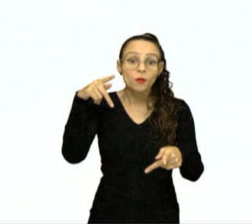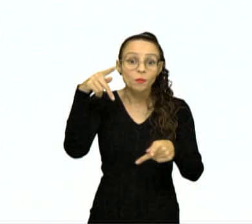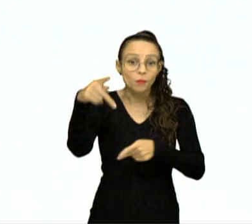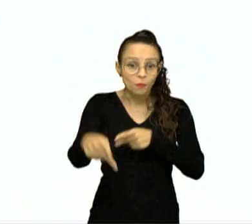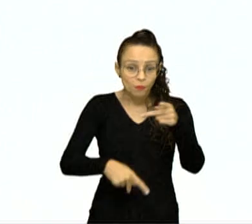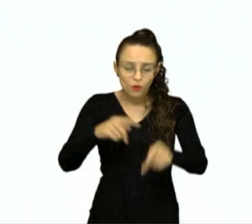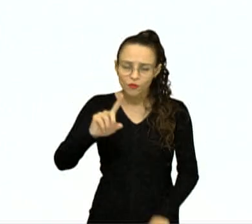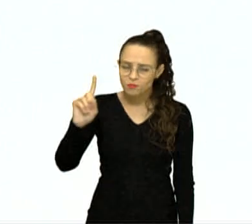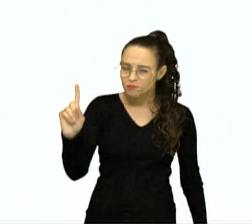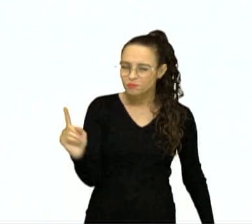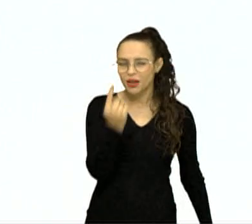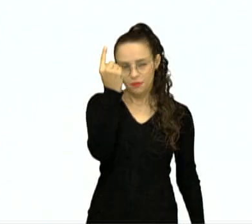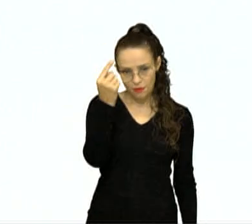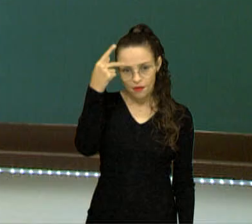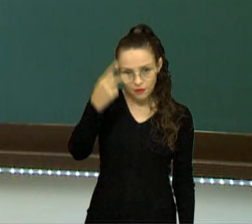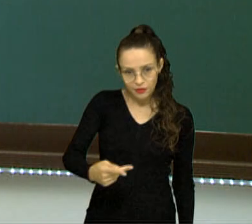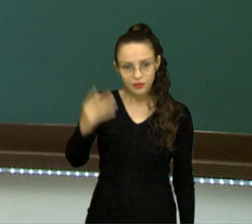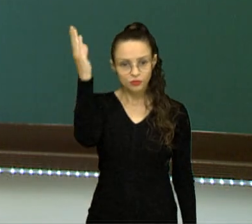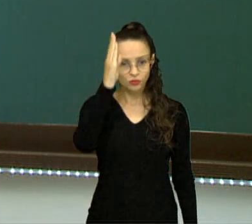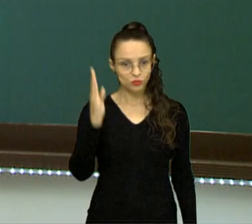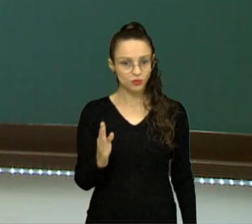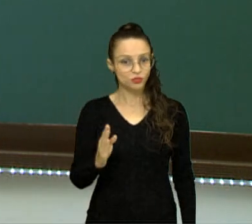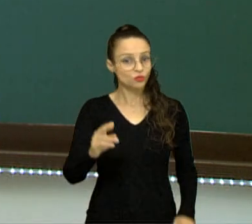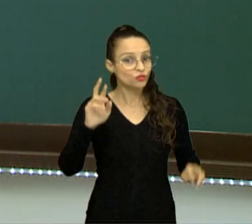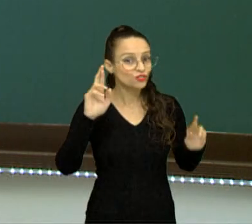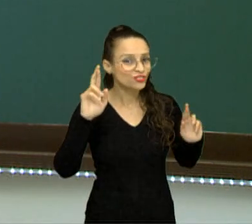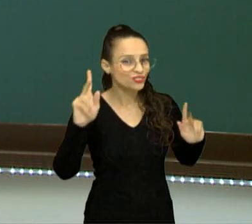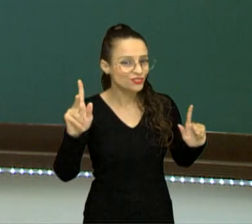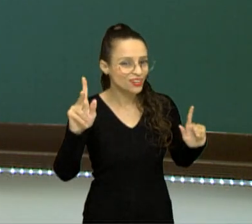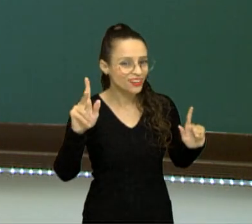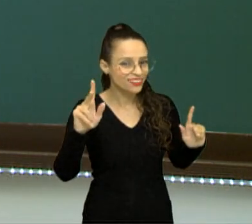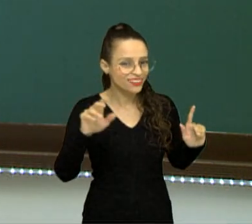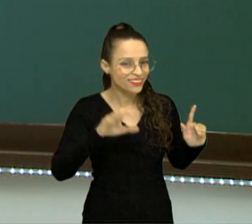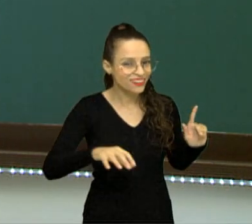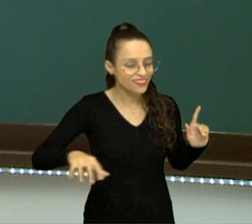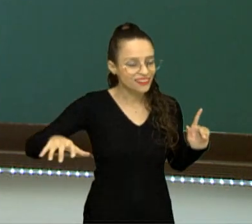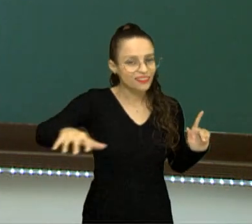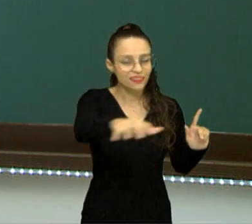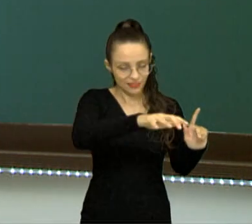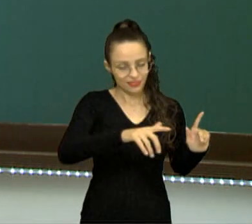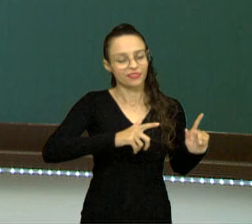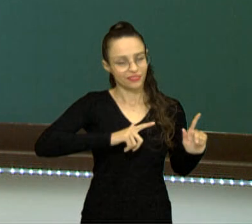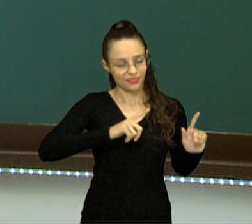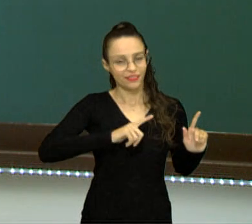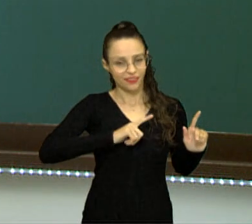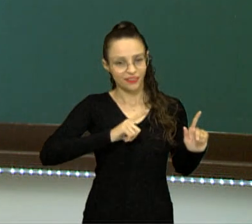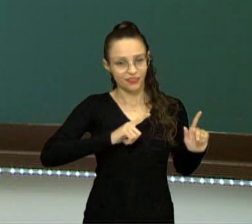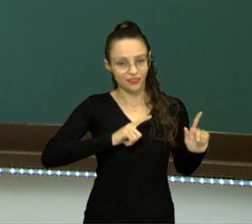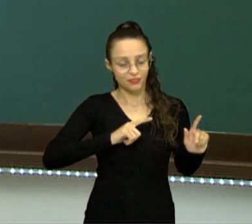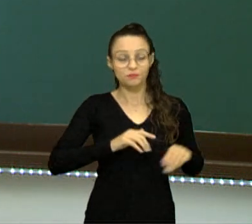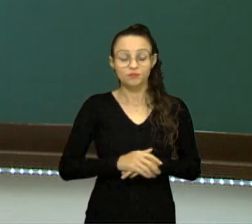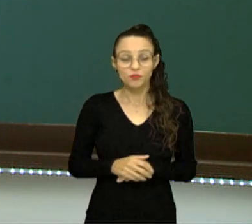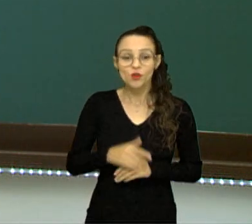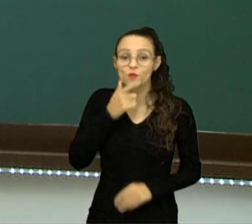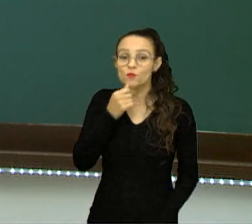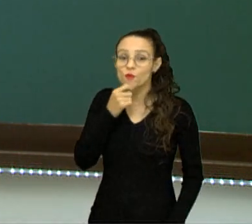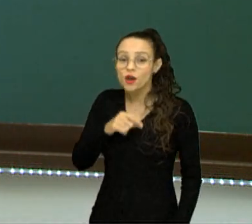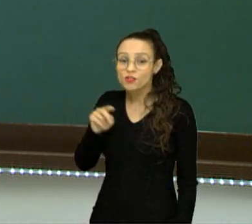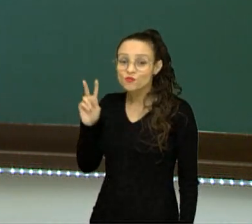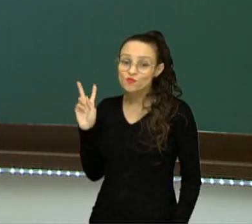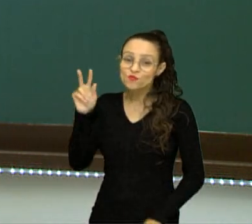O povo nativo brasileiro já é diferente entre eles. Quando Cabral chegou aqui, tinha mais